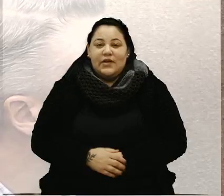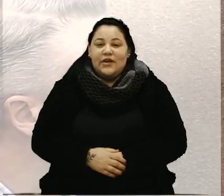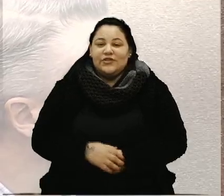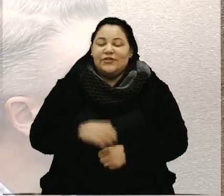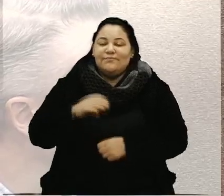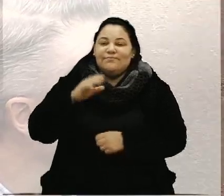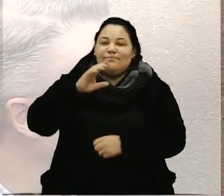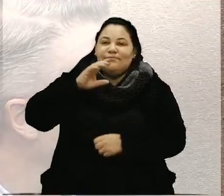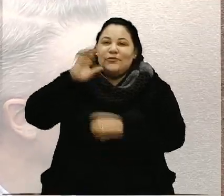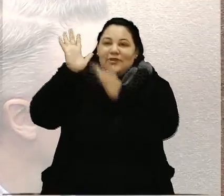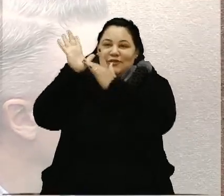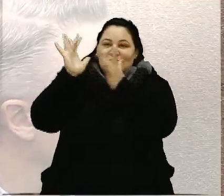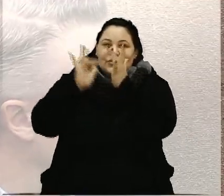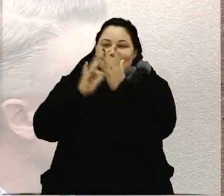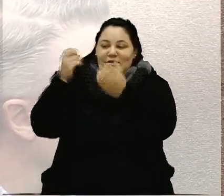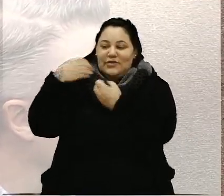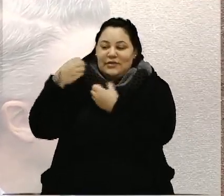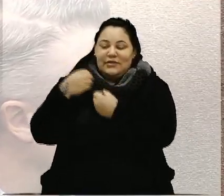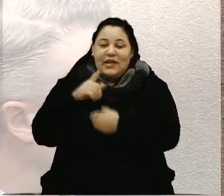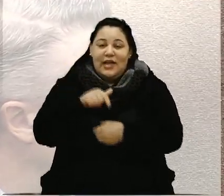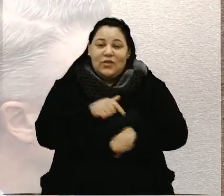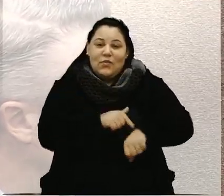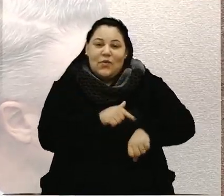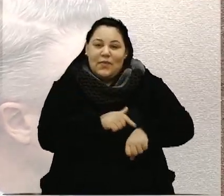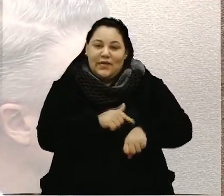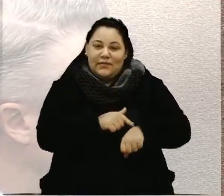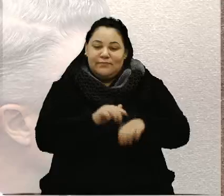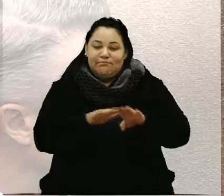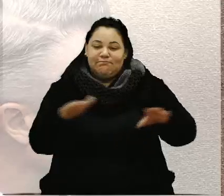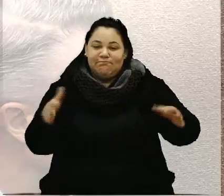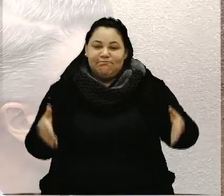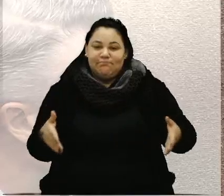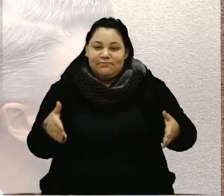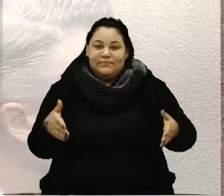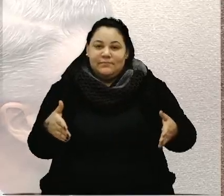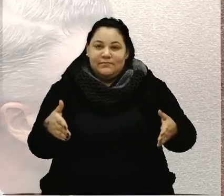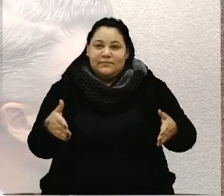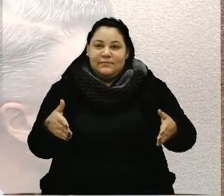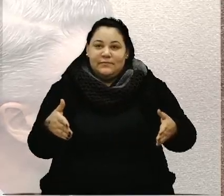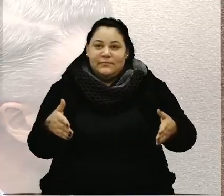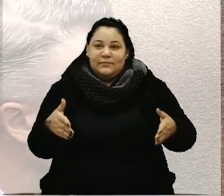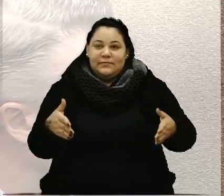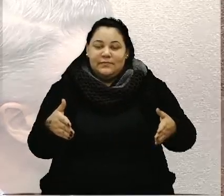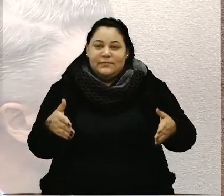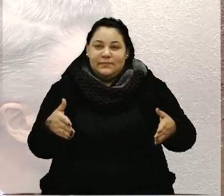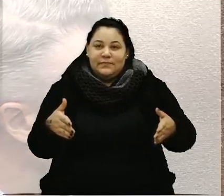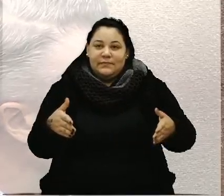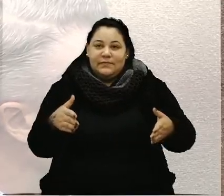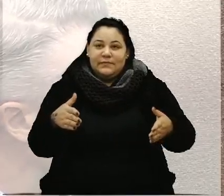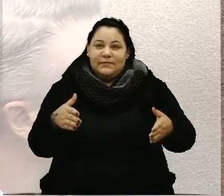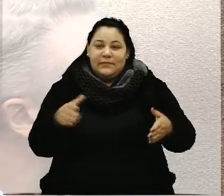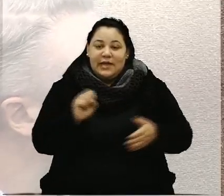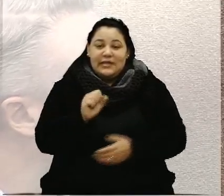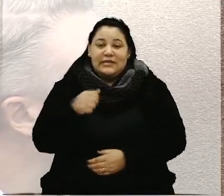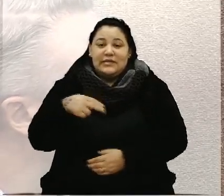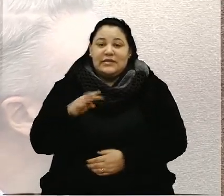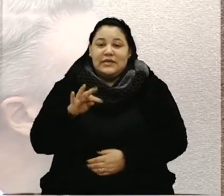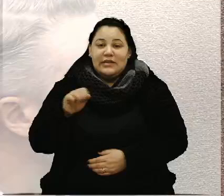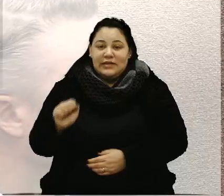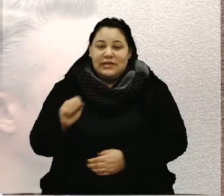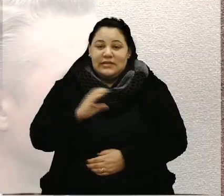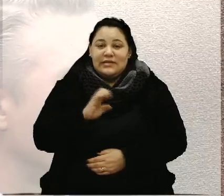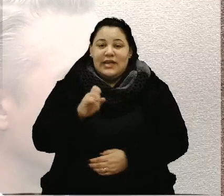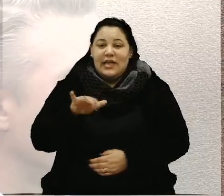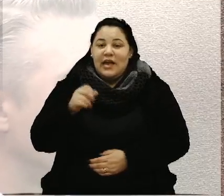passou foi na Santa Ceia, onde ele falou da traição, da negação e da